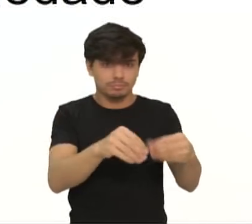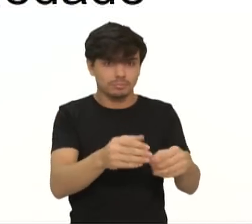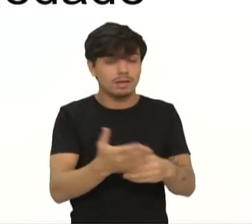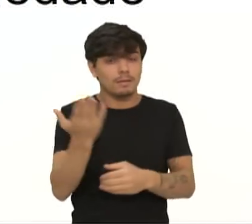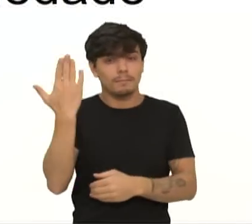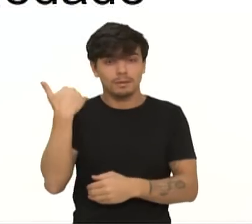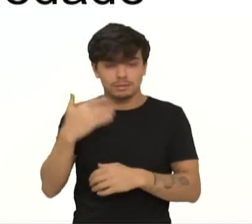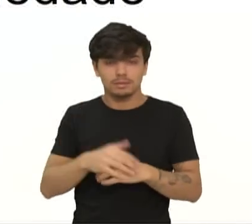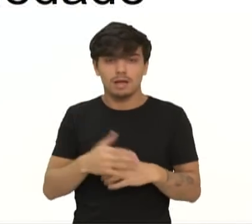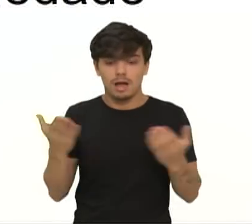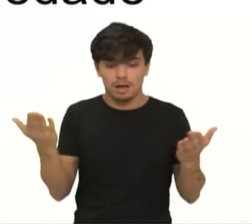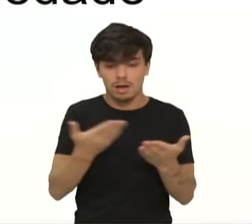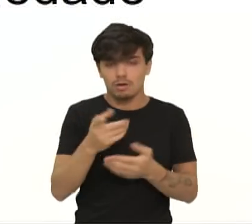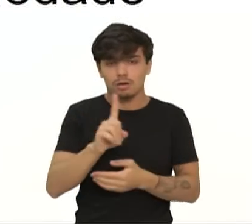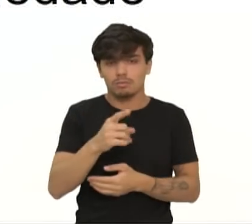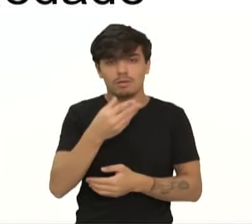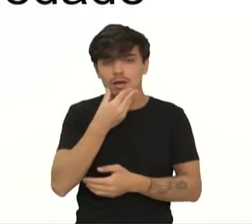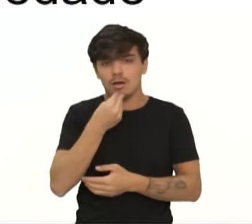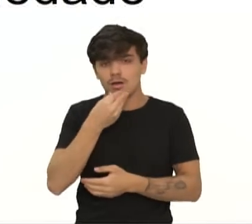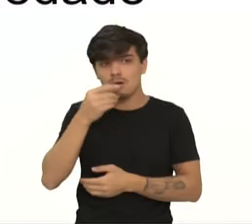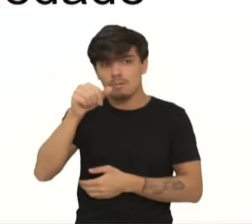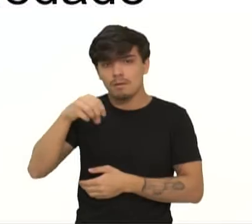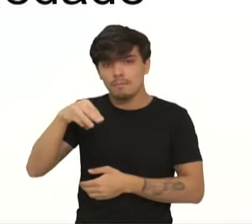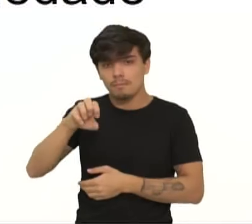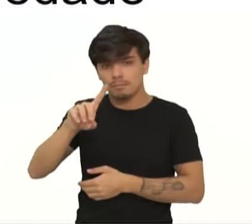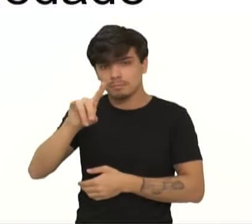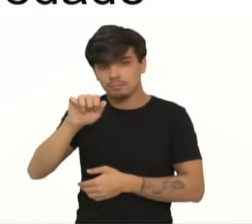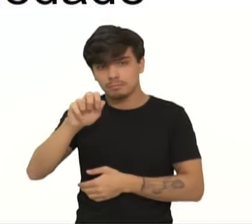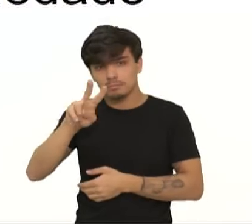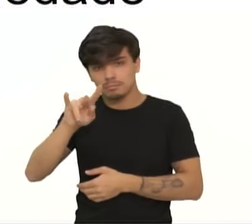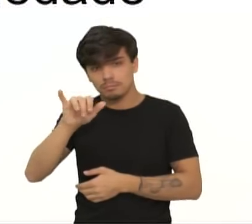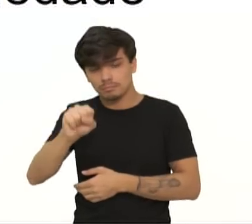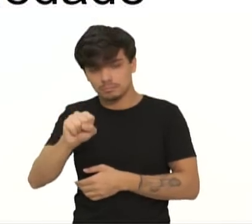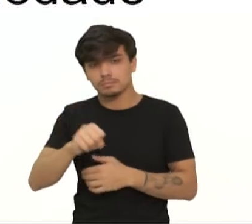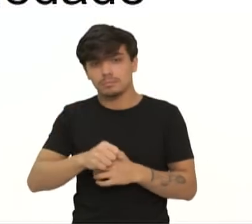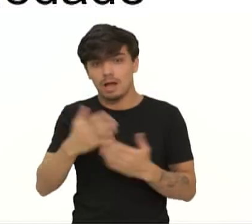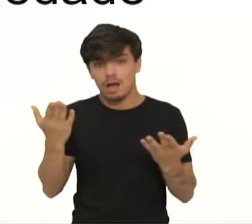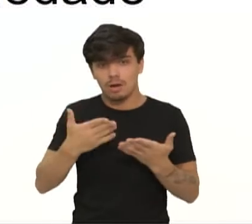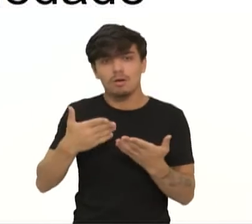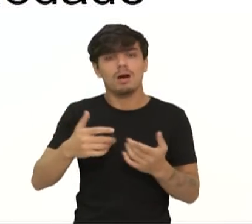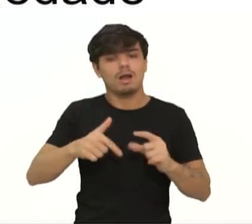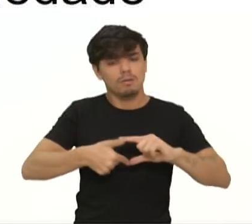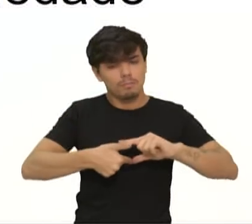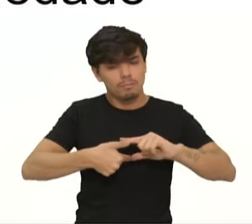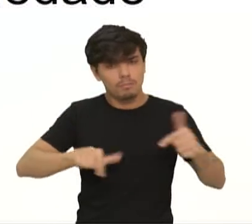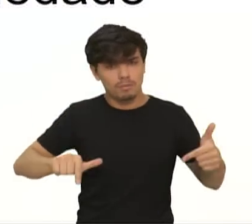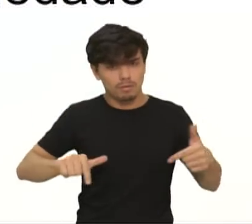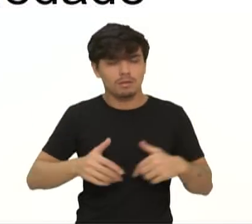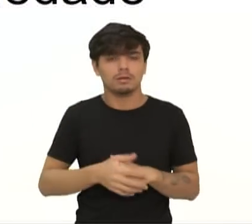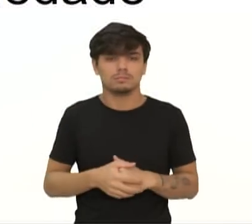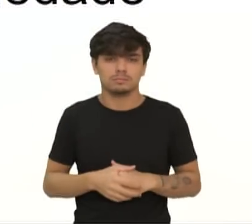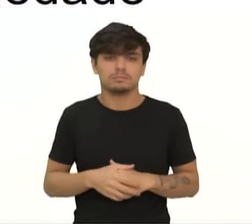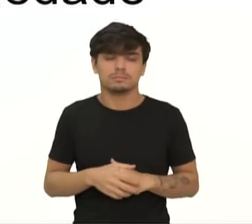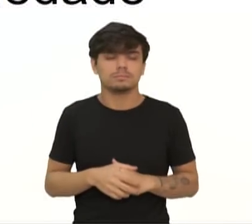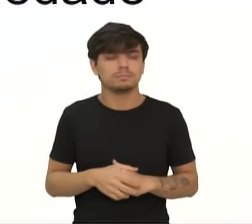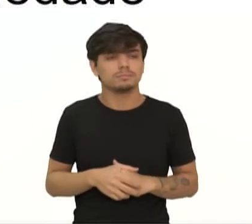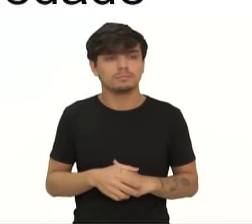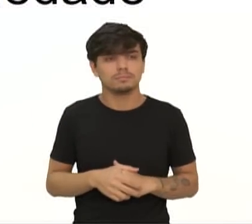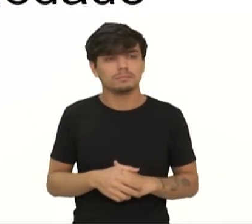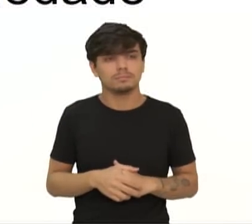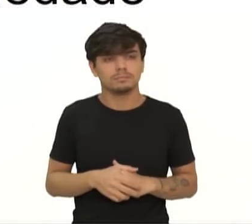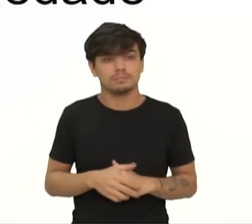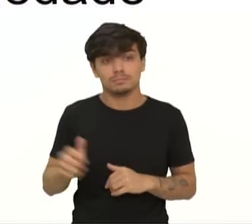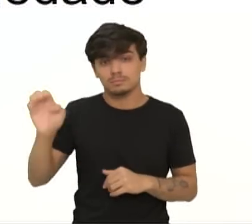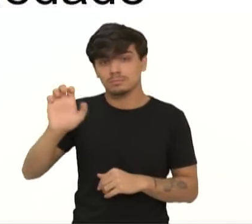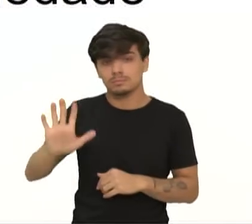Agora não são mais homens medievais, agora são homens modernos, idade moderna. Na Europa,